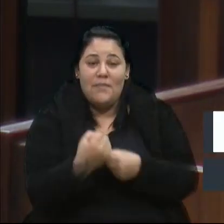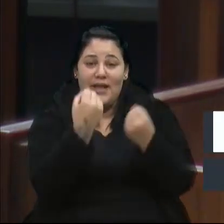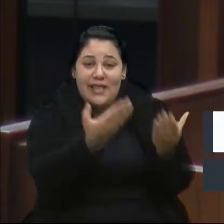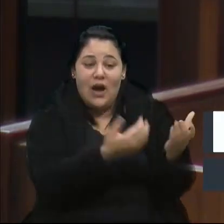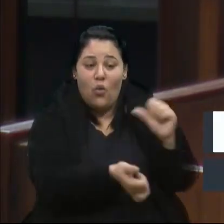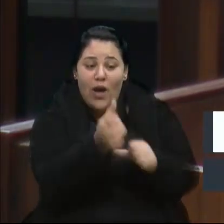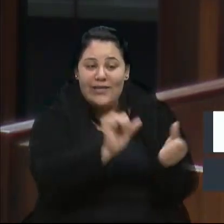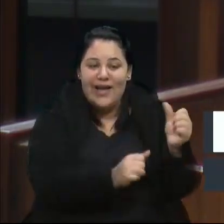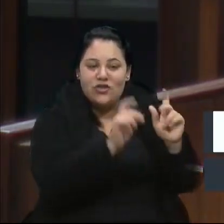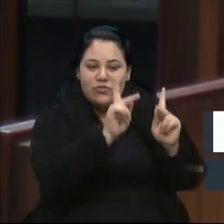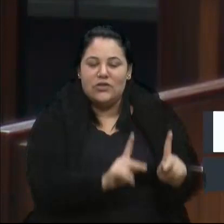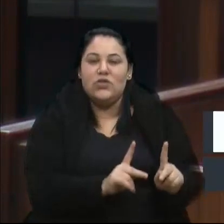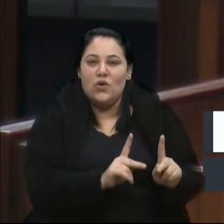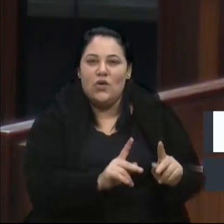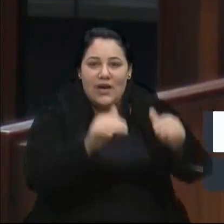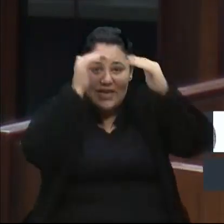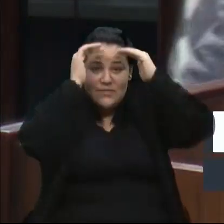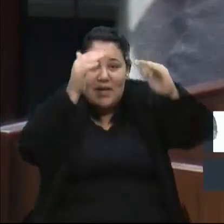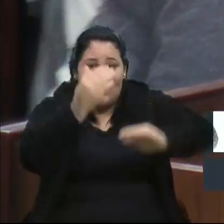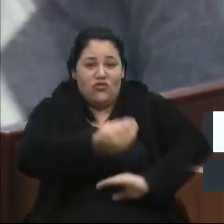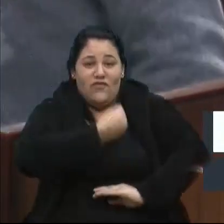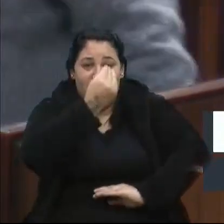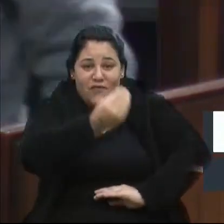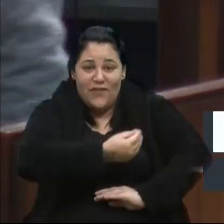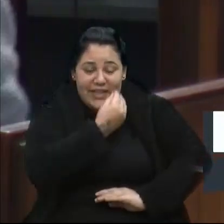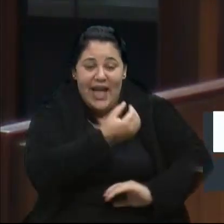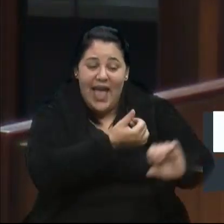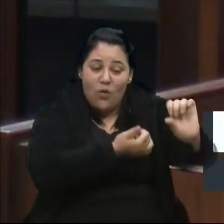as pessoas. Dignidade de vida é